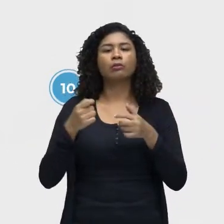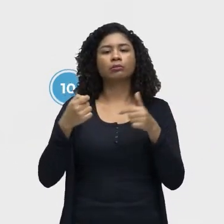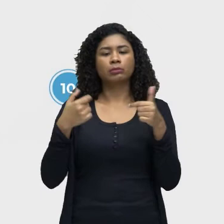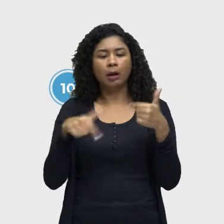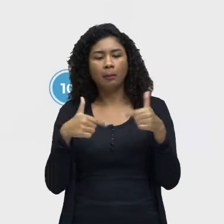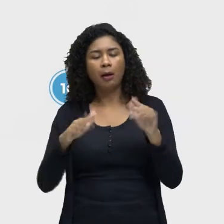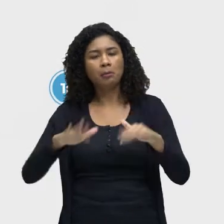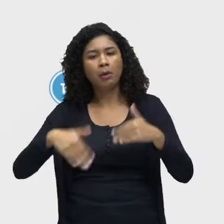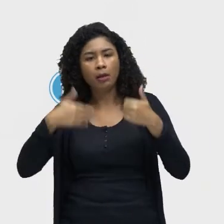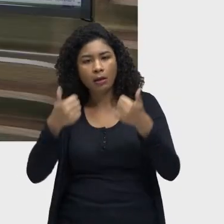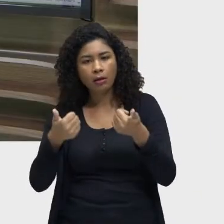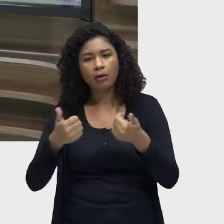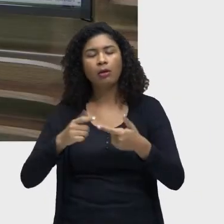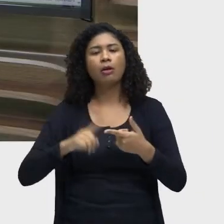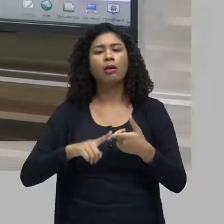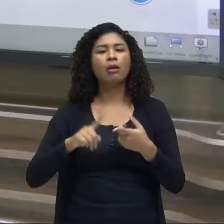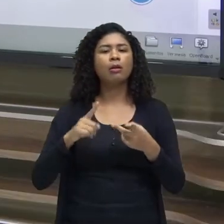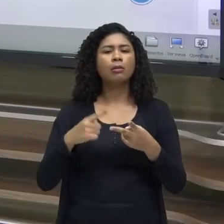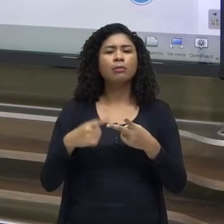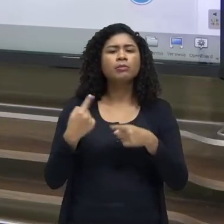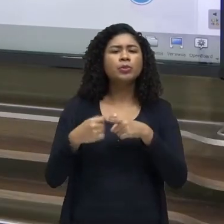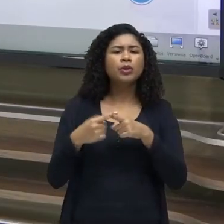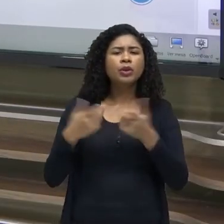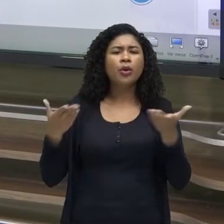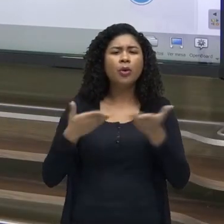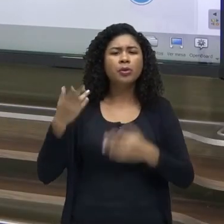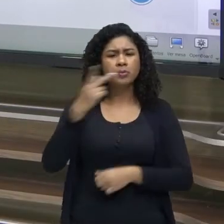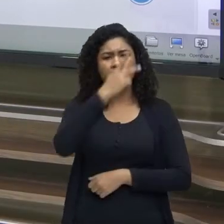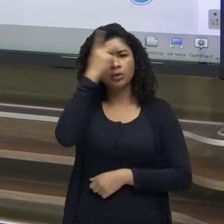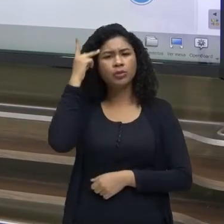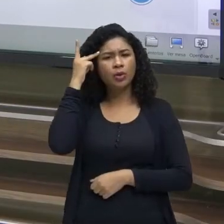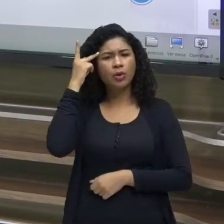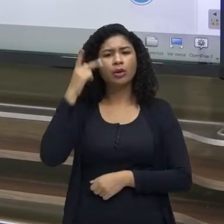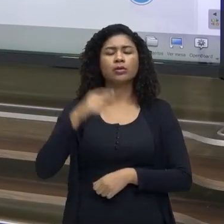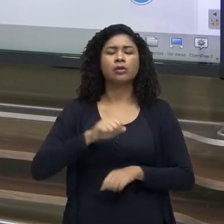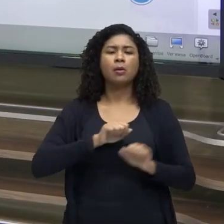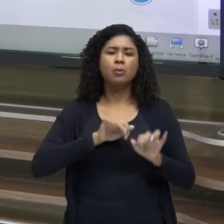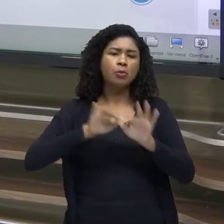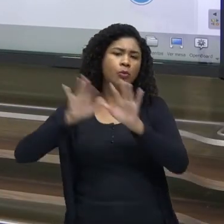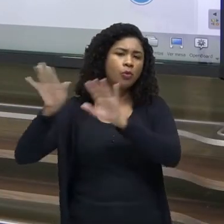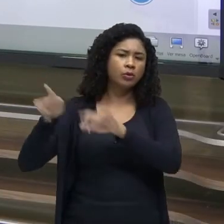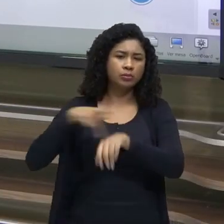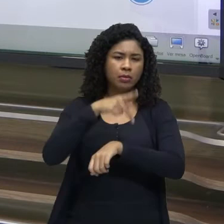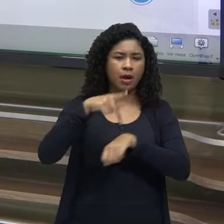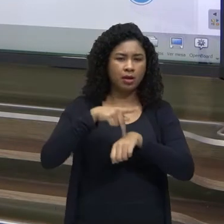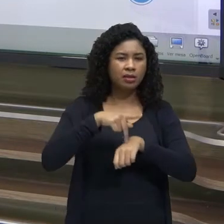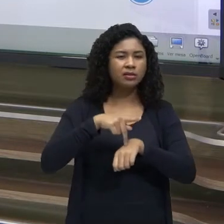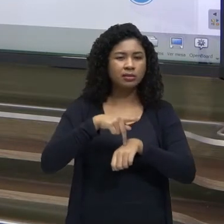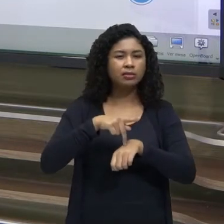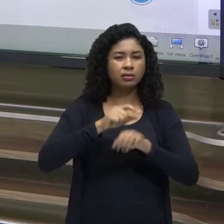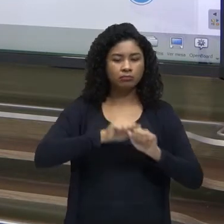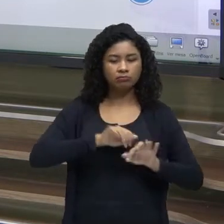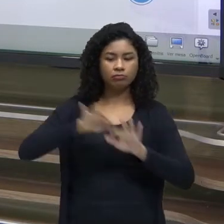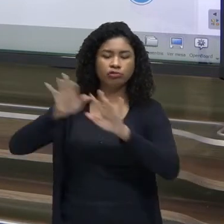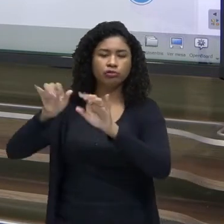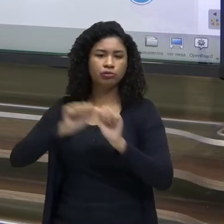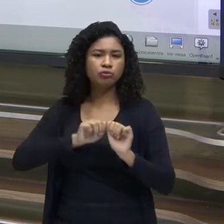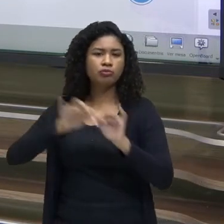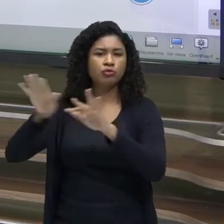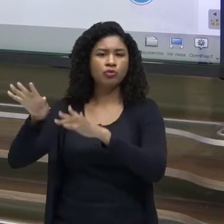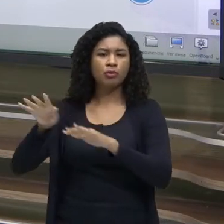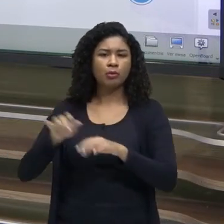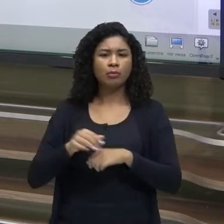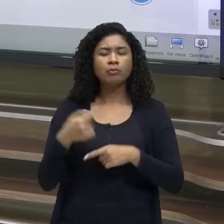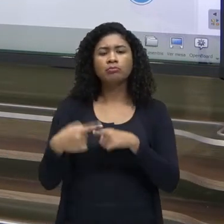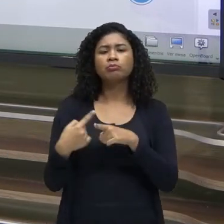emprego, por que muita gente nos dias de hoje sai dos países subdesenvolvidos para os considerados países de primeiro mundo,